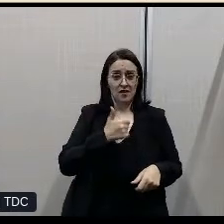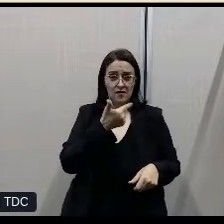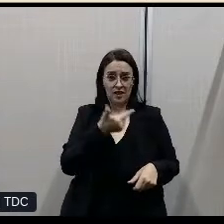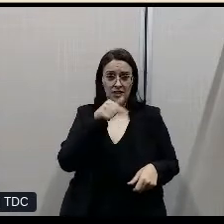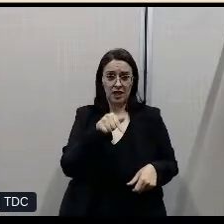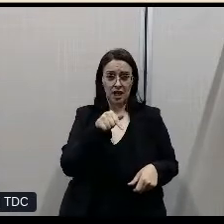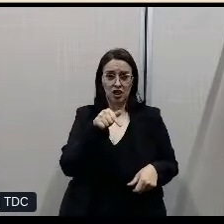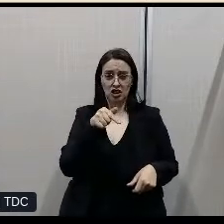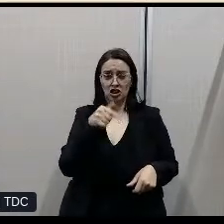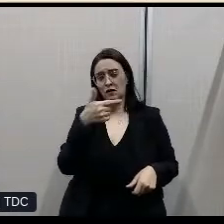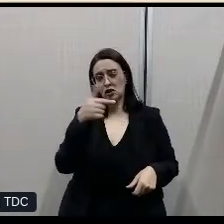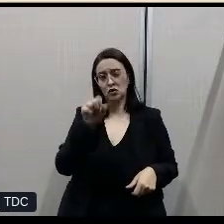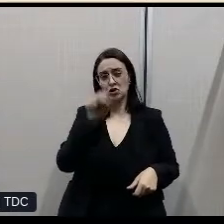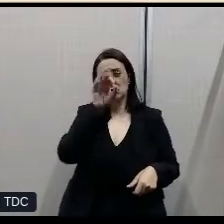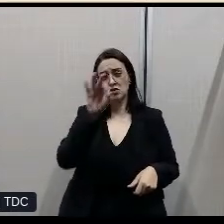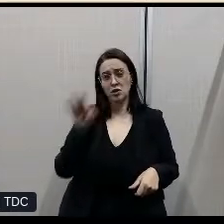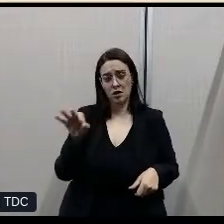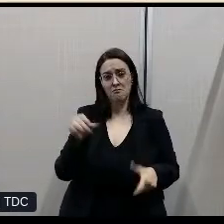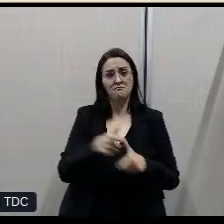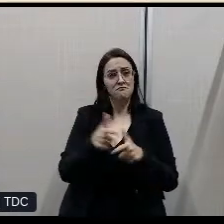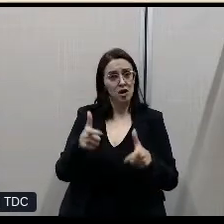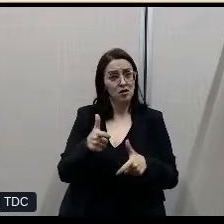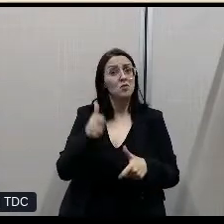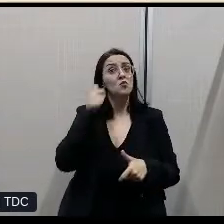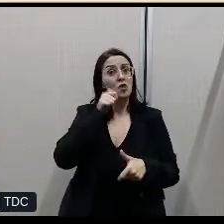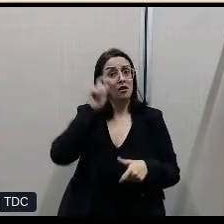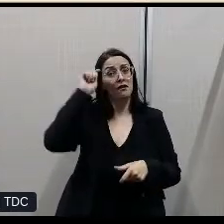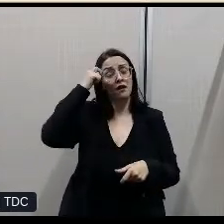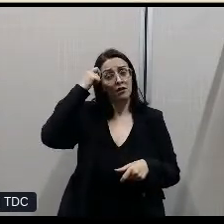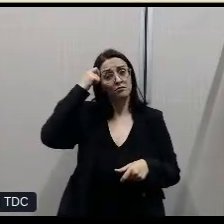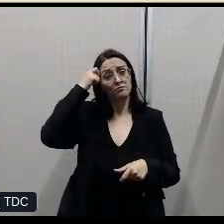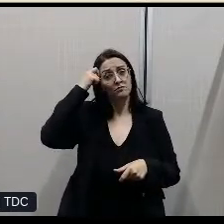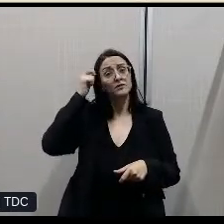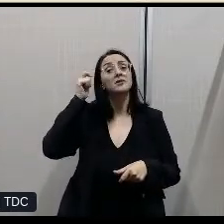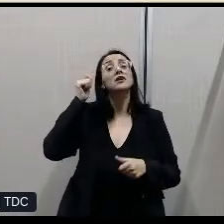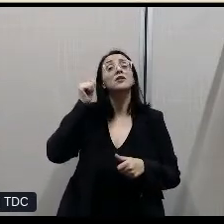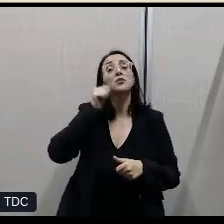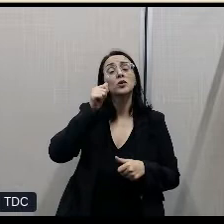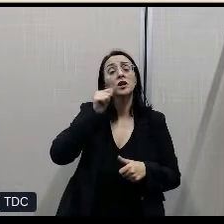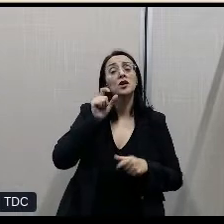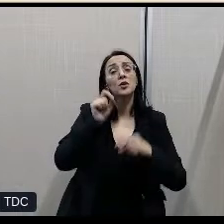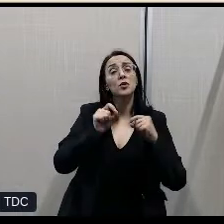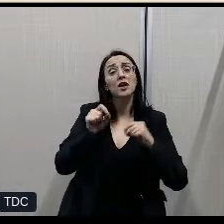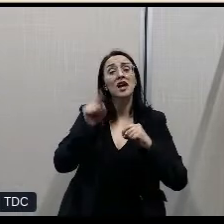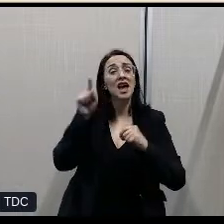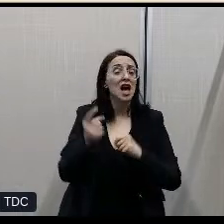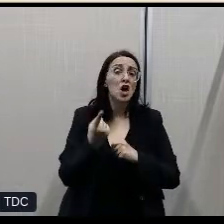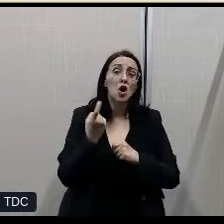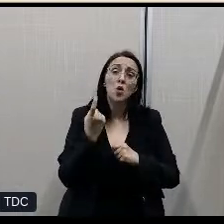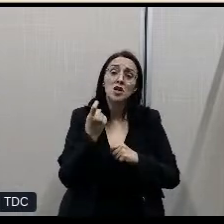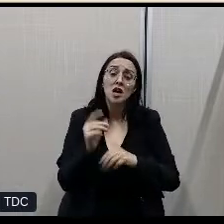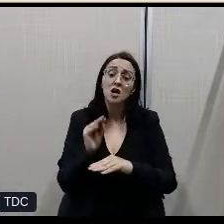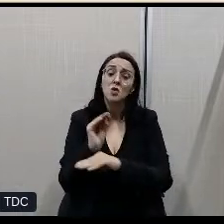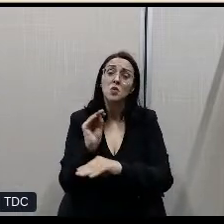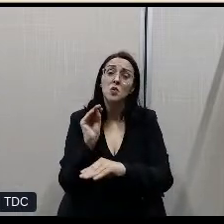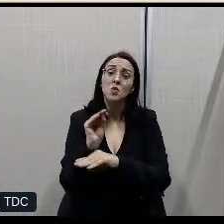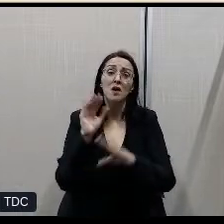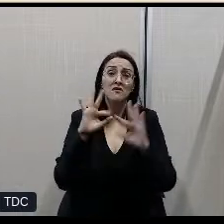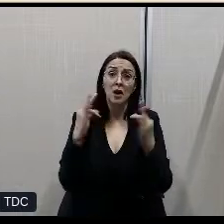da população brasileira é formada por mulheres negras. E essas mulheres, muitas vezes, são as únicas